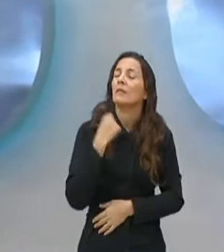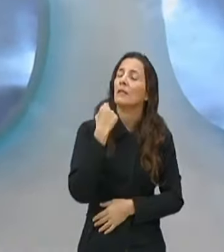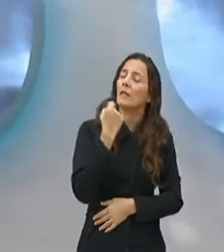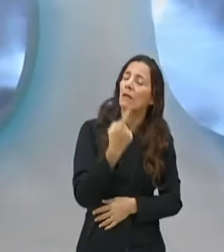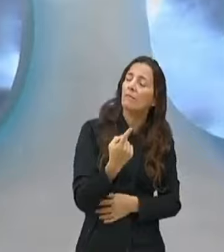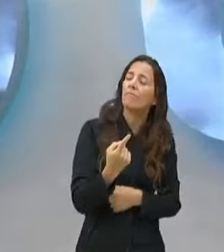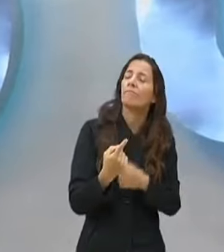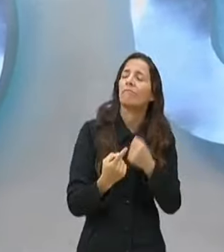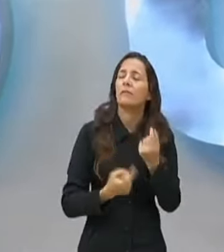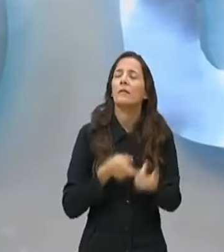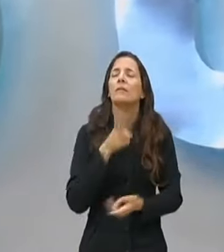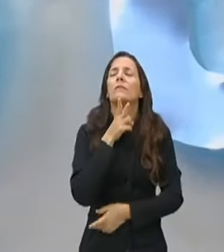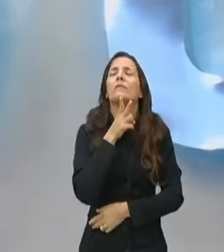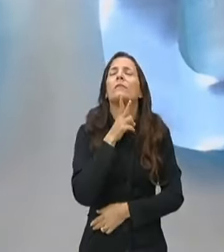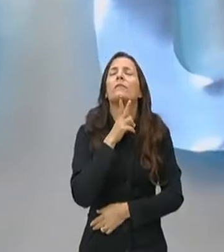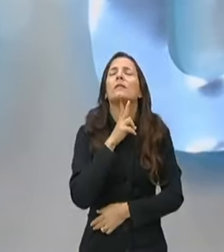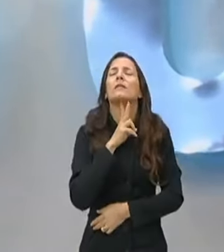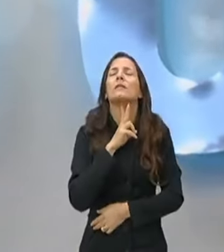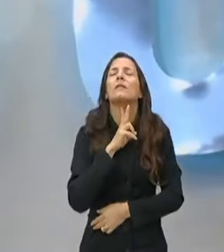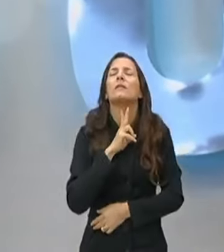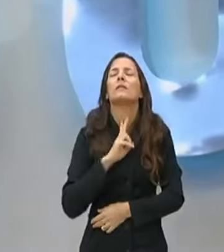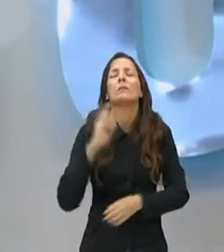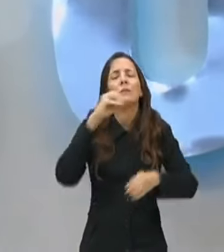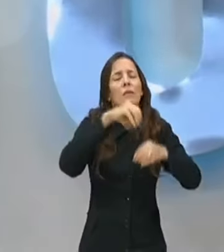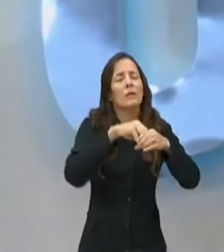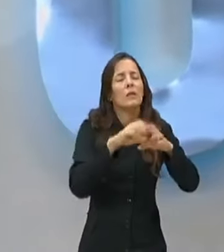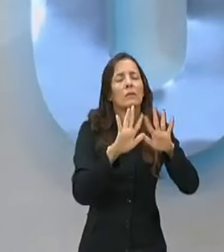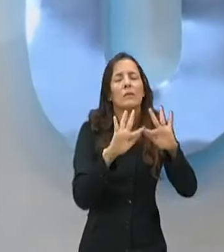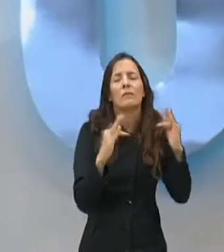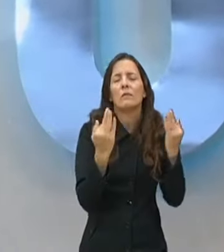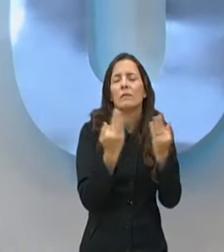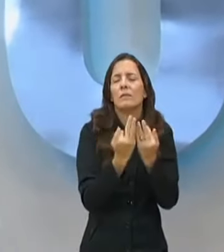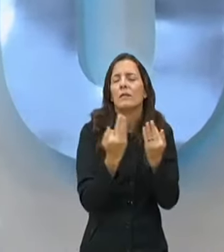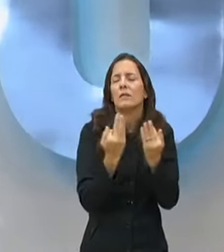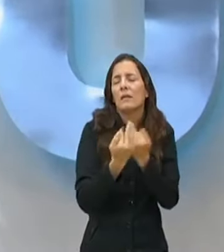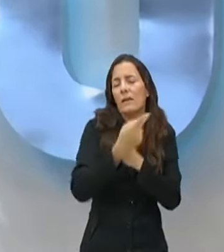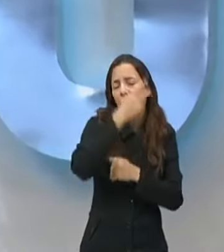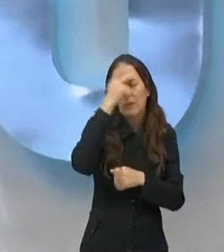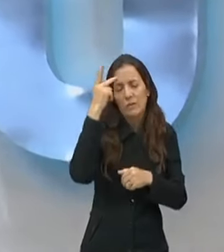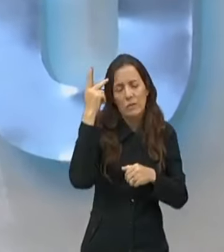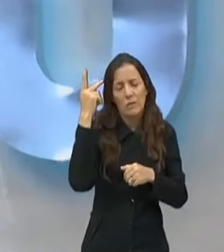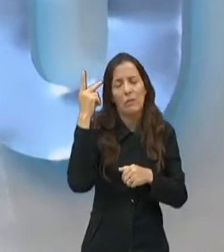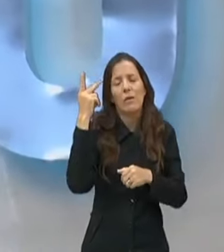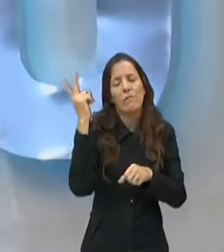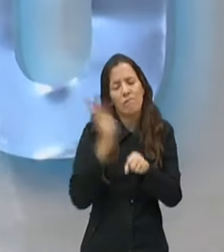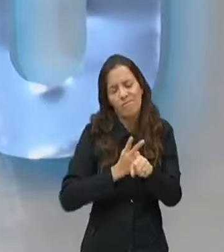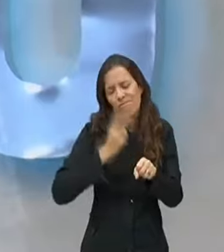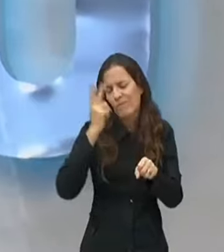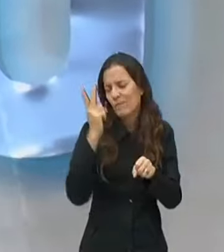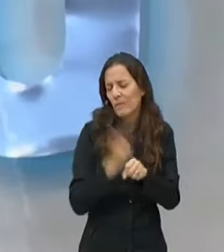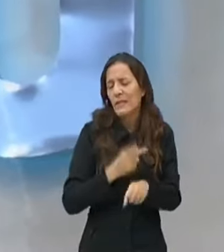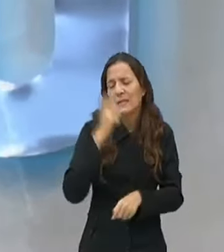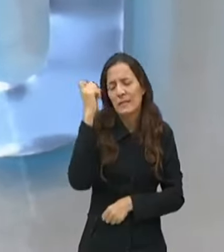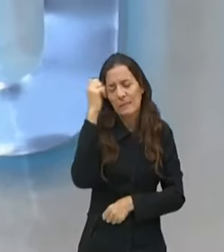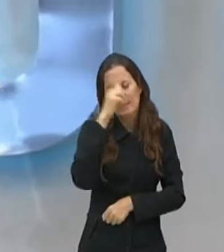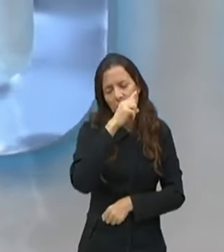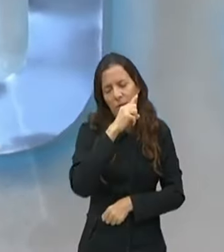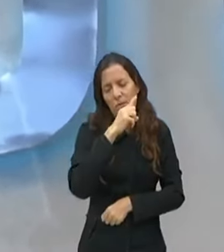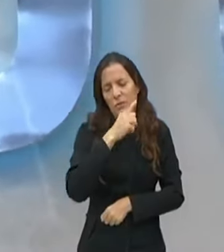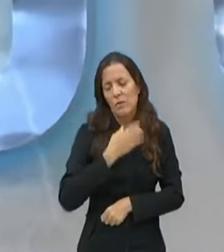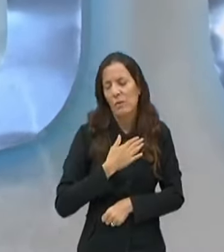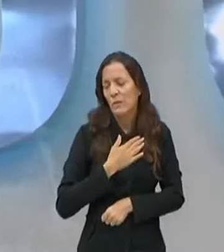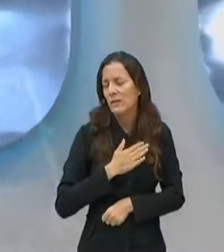vício, se torna violento, se torna, Senhor, um